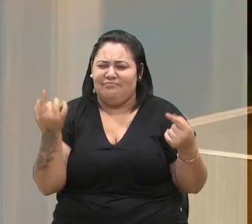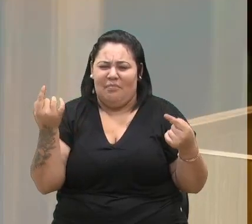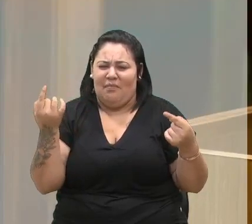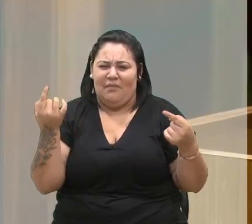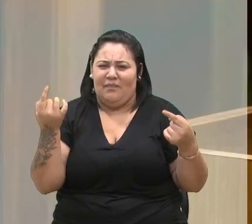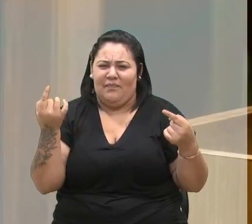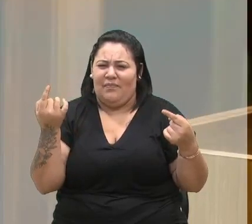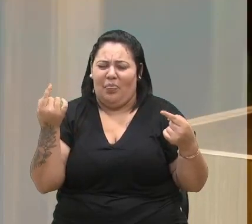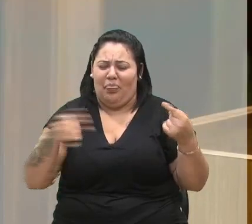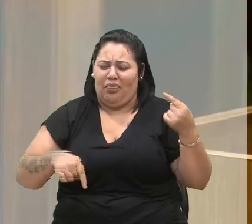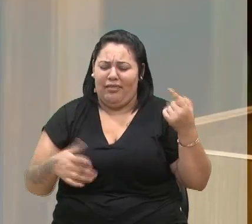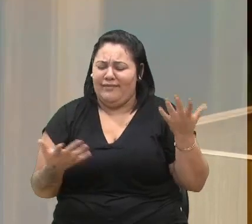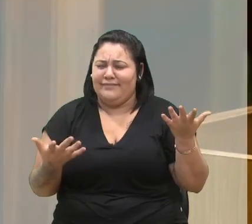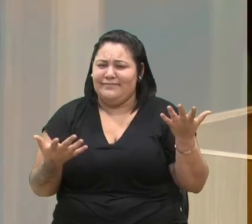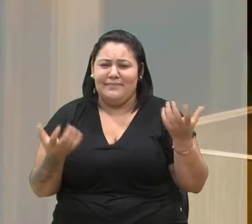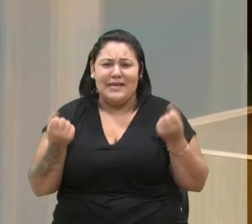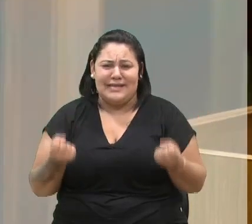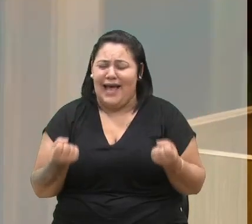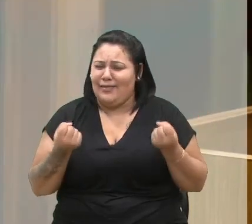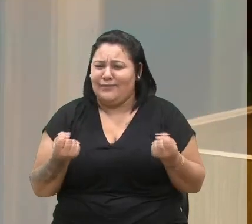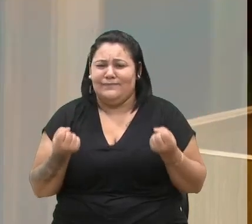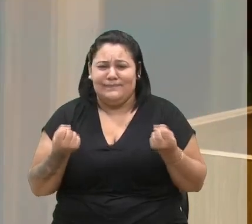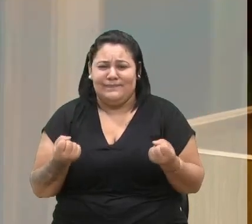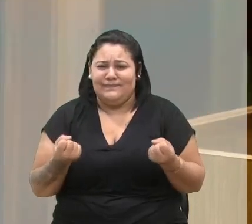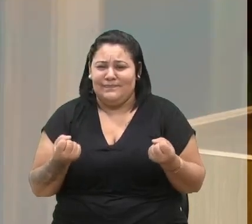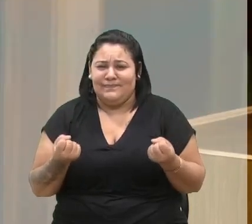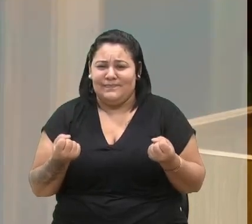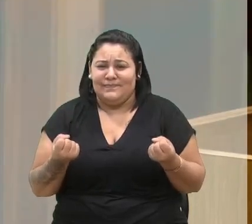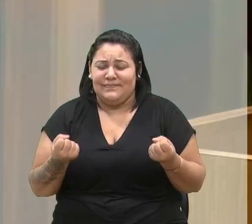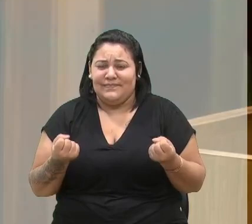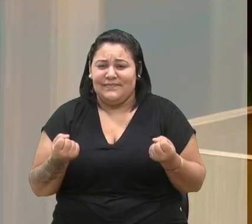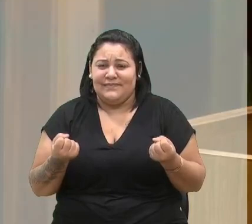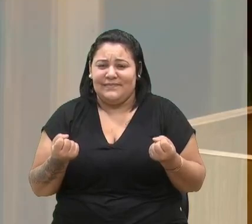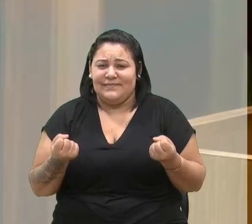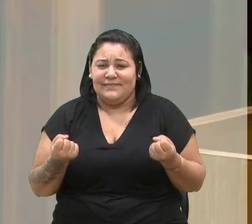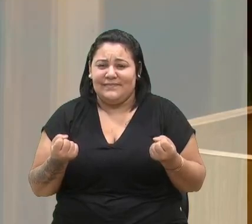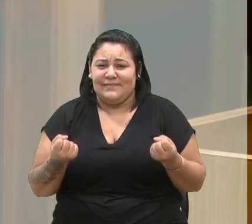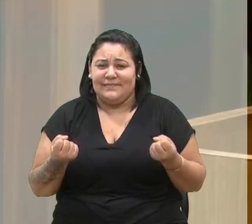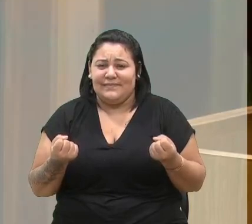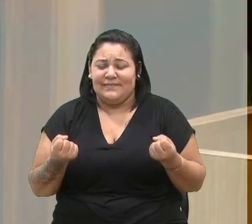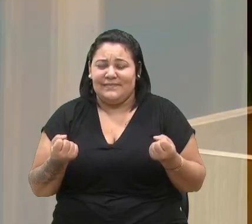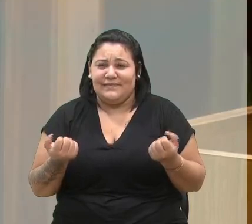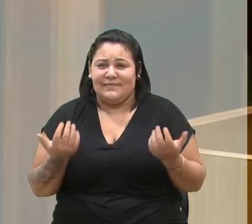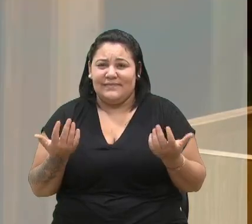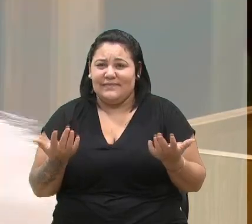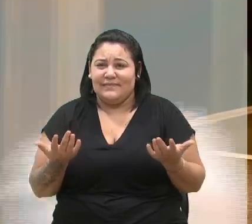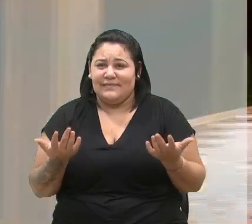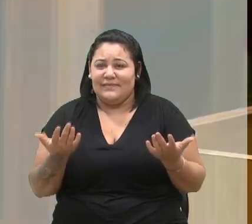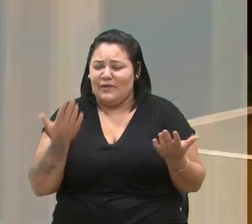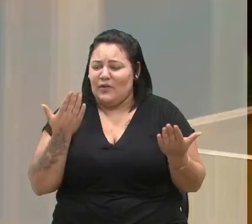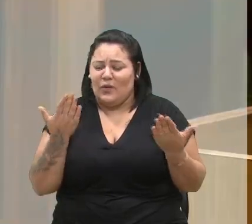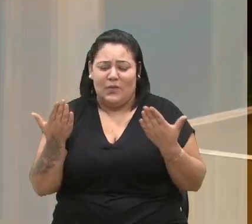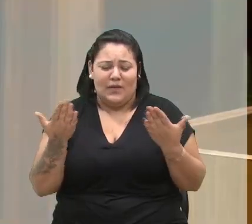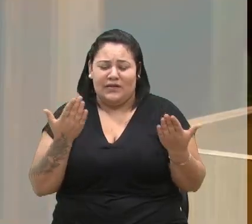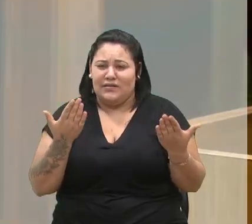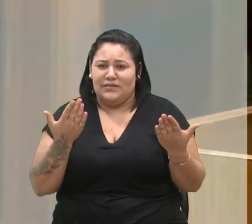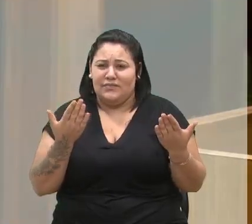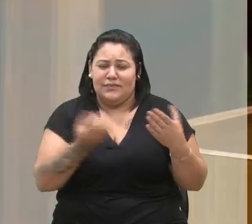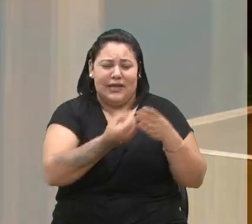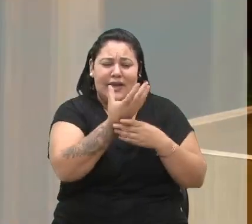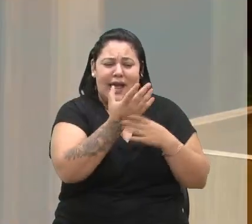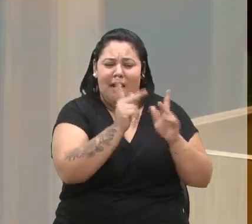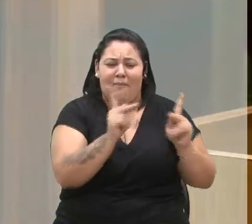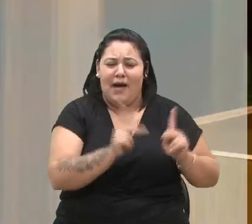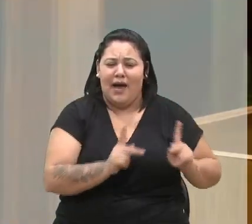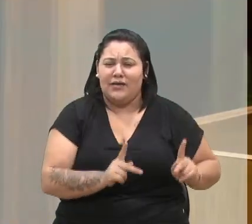comparações pesadas, que nada tem a ver, essas comparações, com a promoção da paz ou com